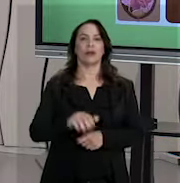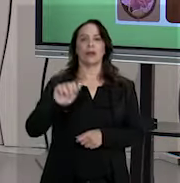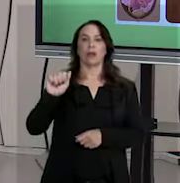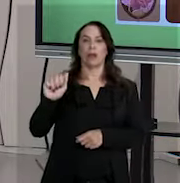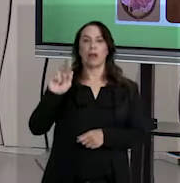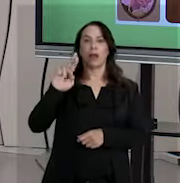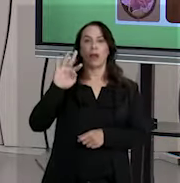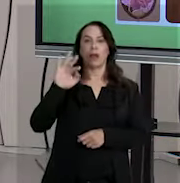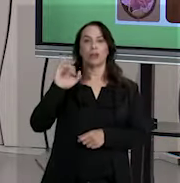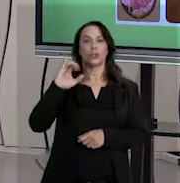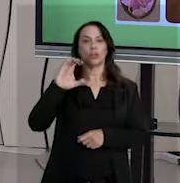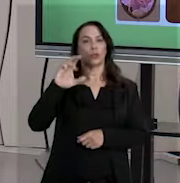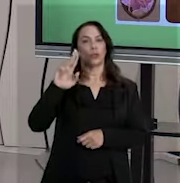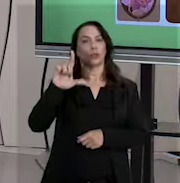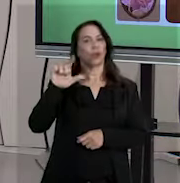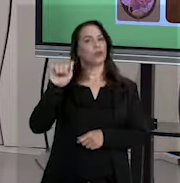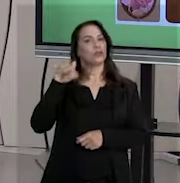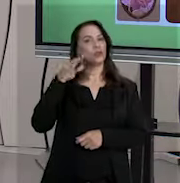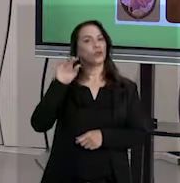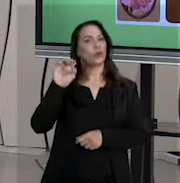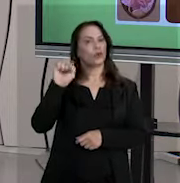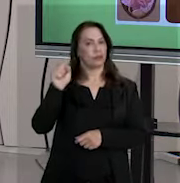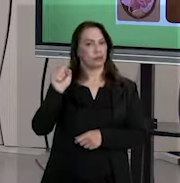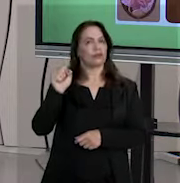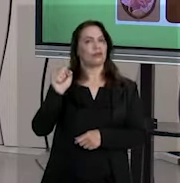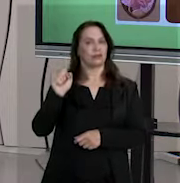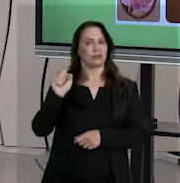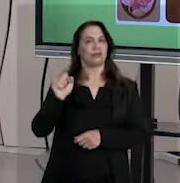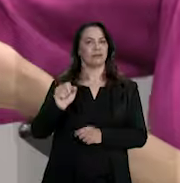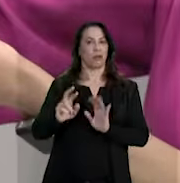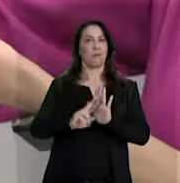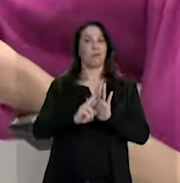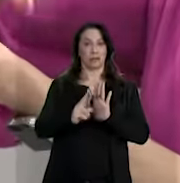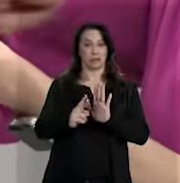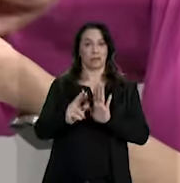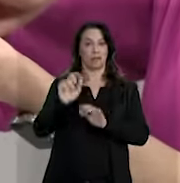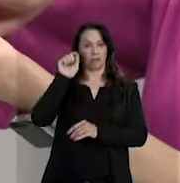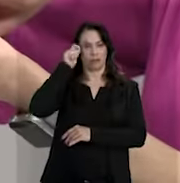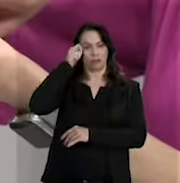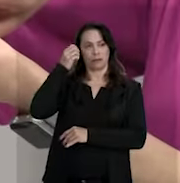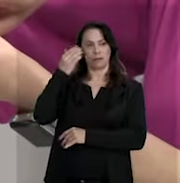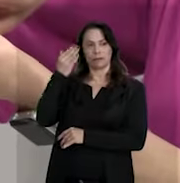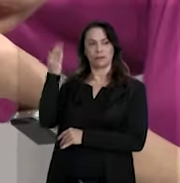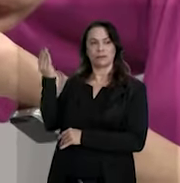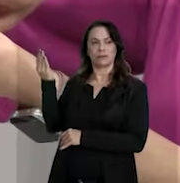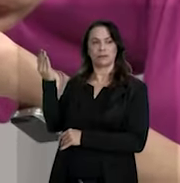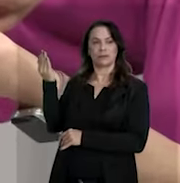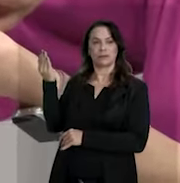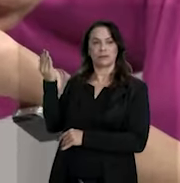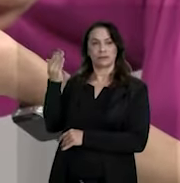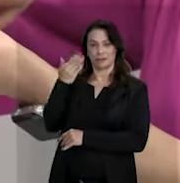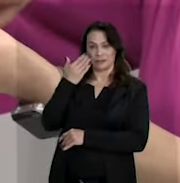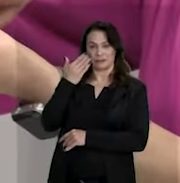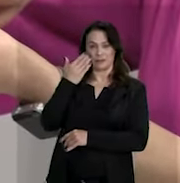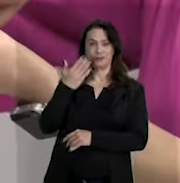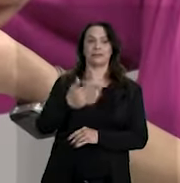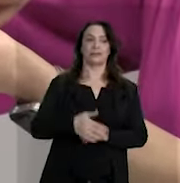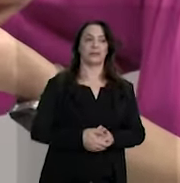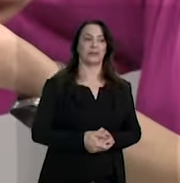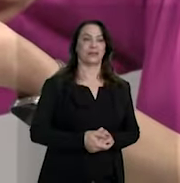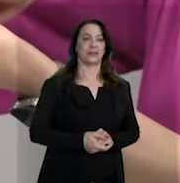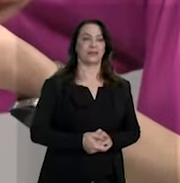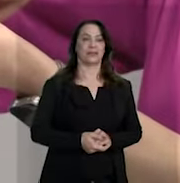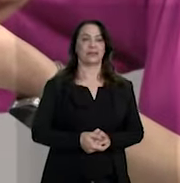né? Representou aqui pelo colchete. Ó, vou virar aqui só para o pessoal de casa ver que do lado de trás está abertinho as